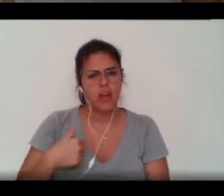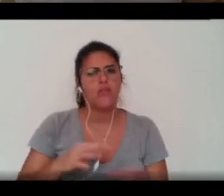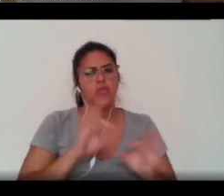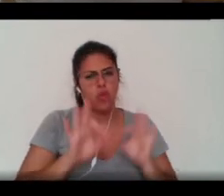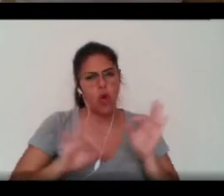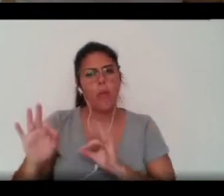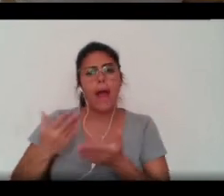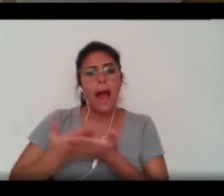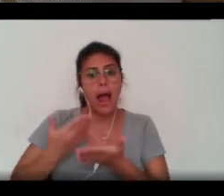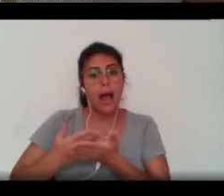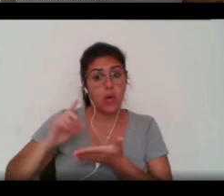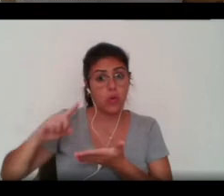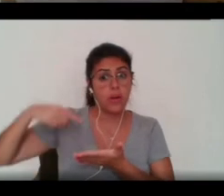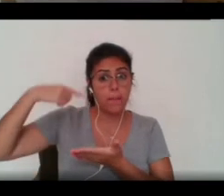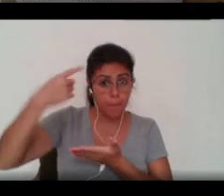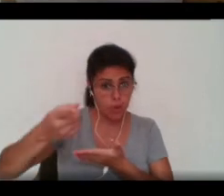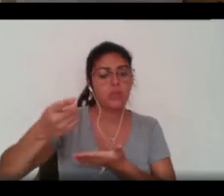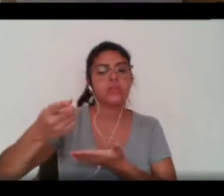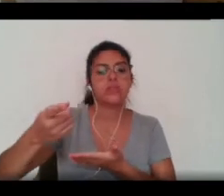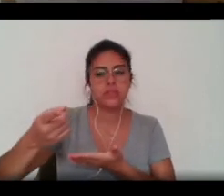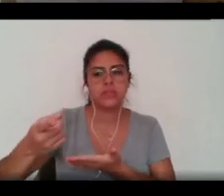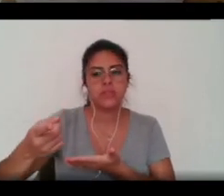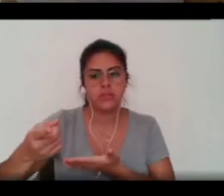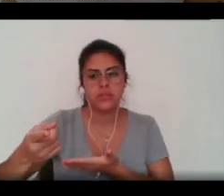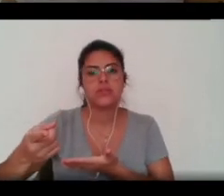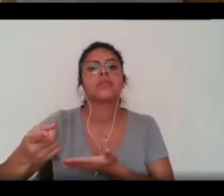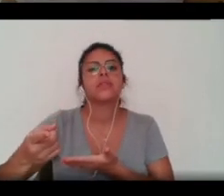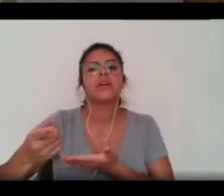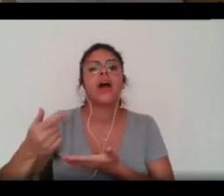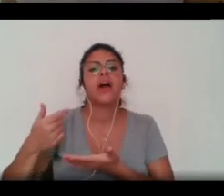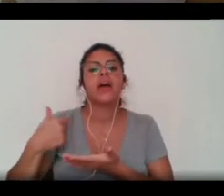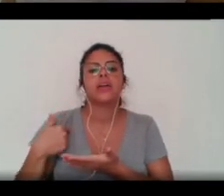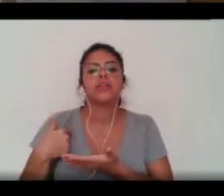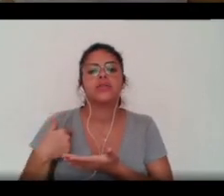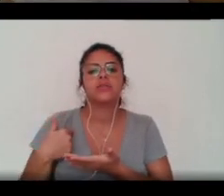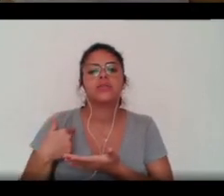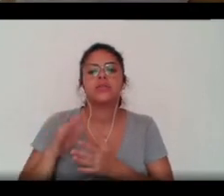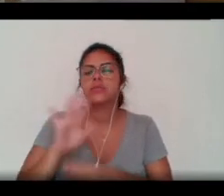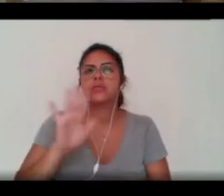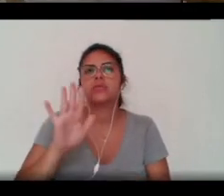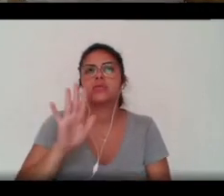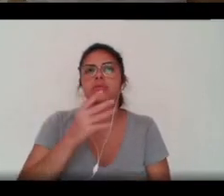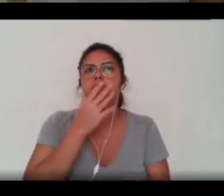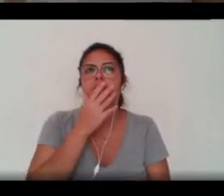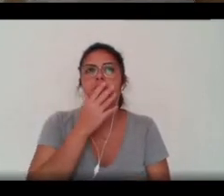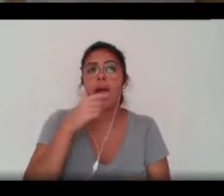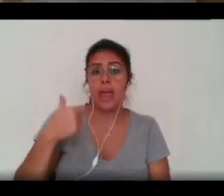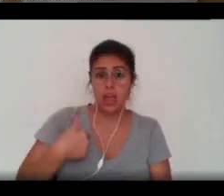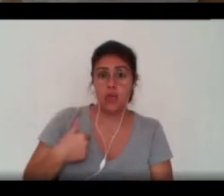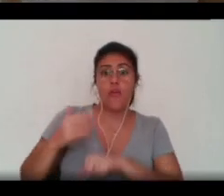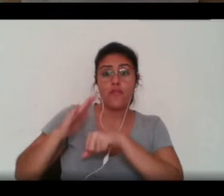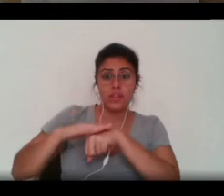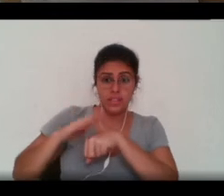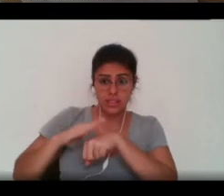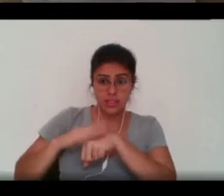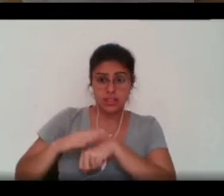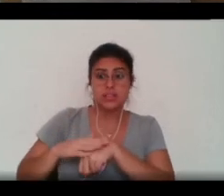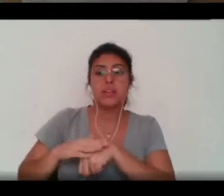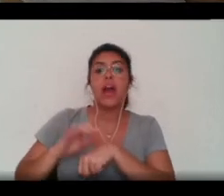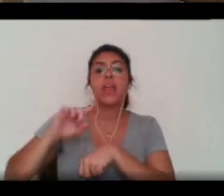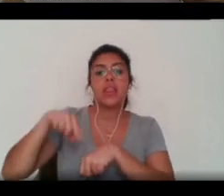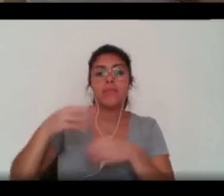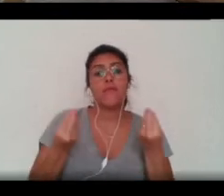aqui e na próxima aula... Na próxima aula, não. Eu vou fazer a conta e vou botar bonitinho lá no Moodle. Tá